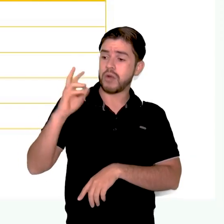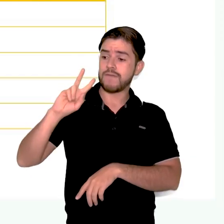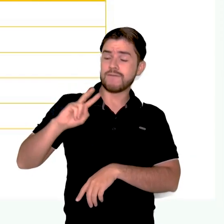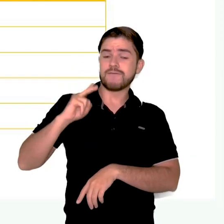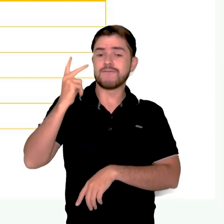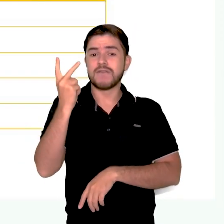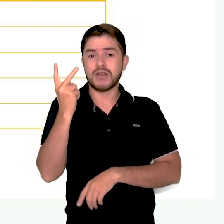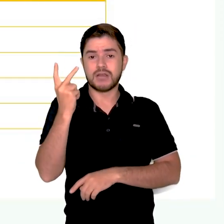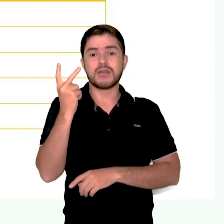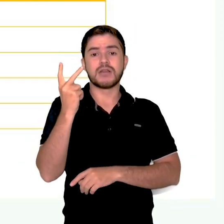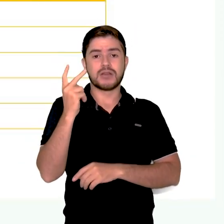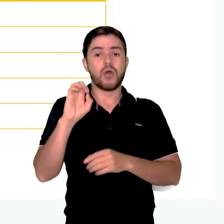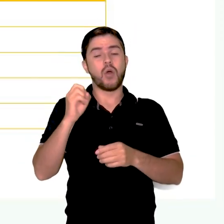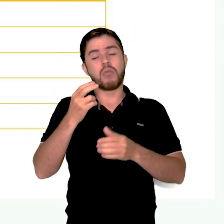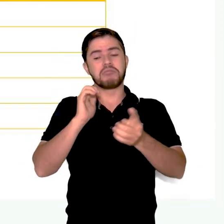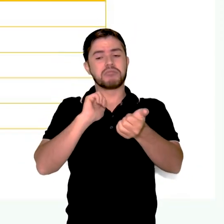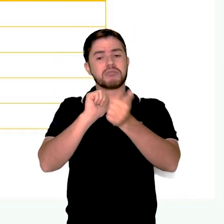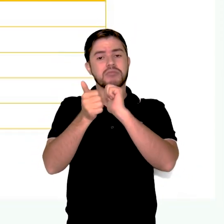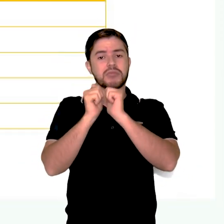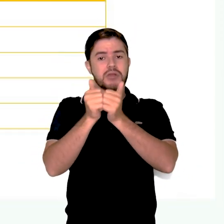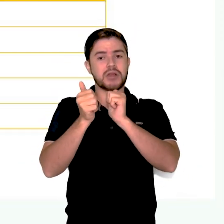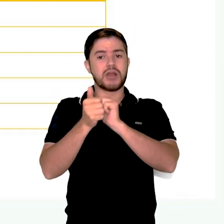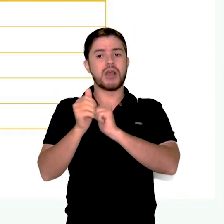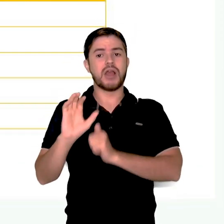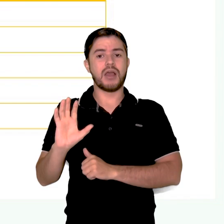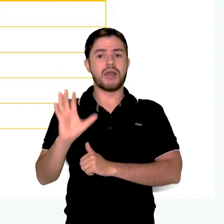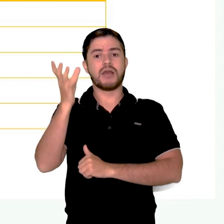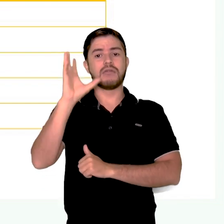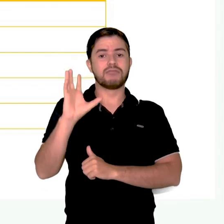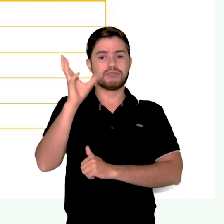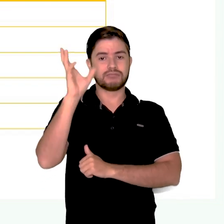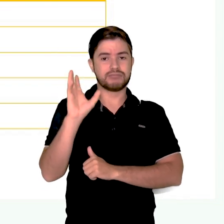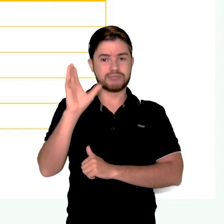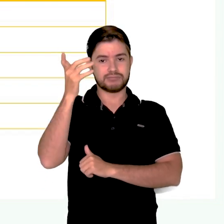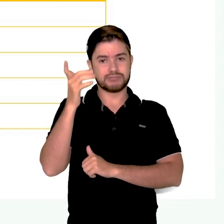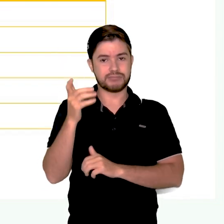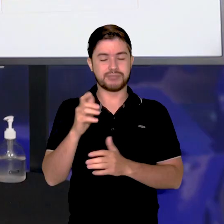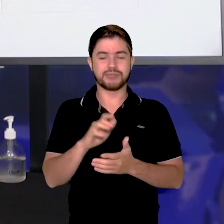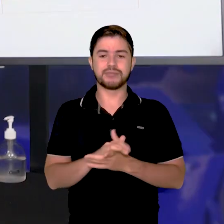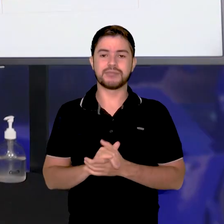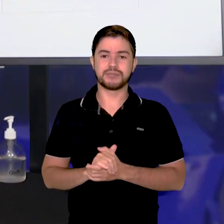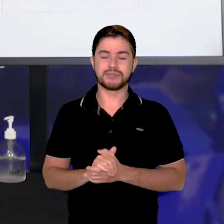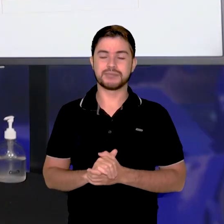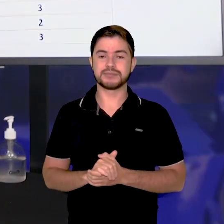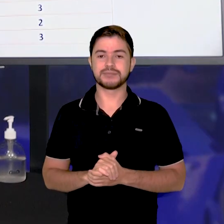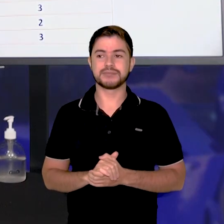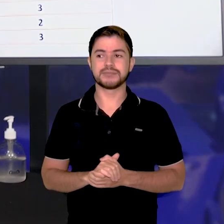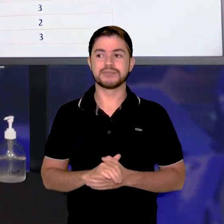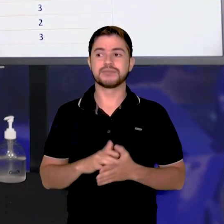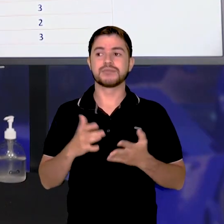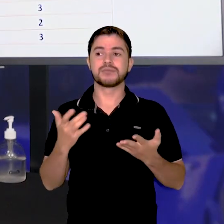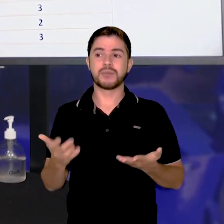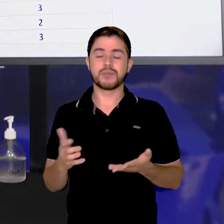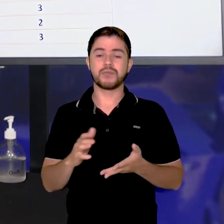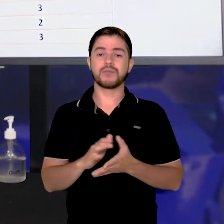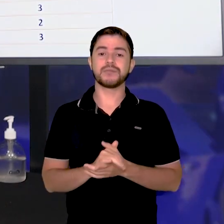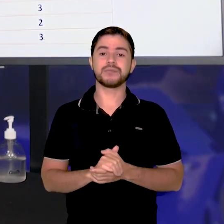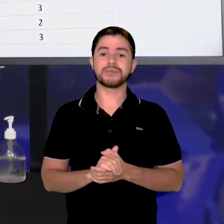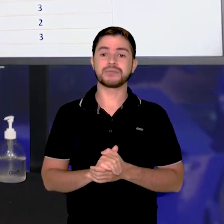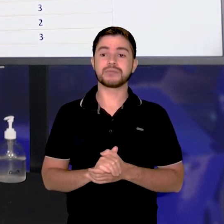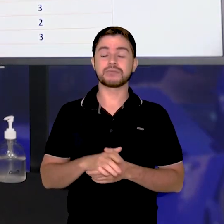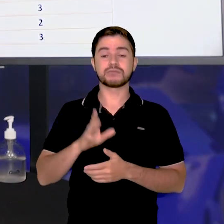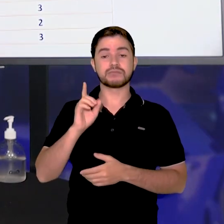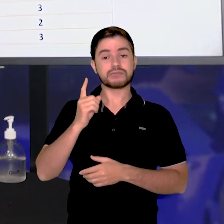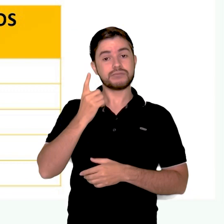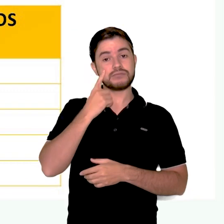aquela atividade ou aquele esporte está aparecendo durante a minha entrevista, tá bom? Então vamos lá, ó. Aqui,